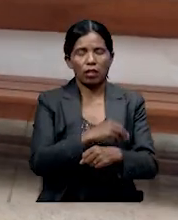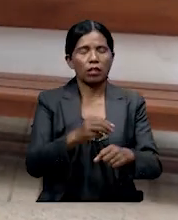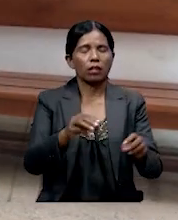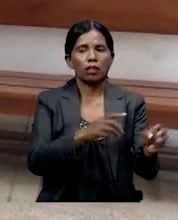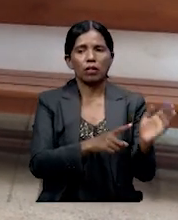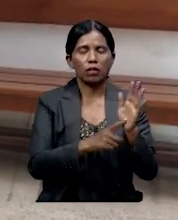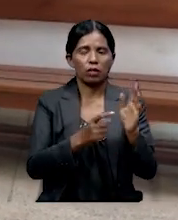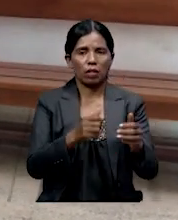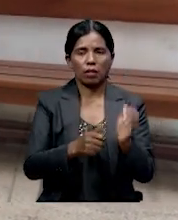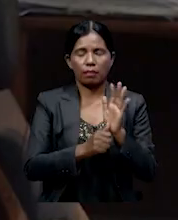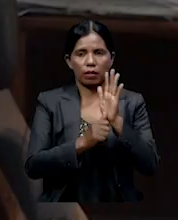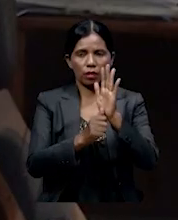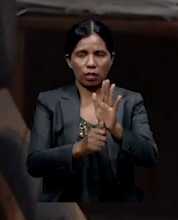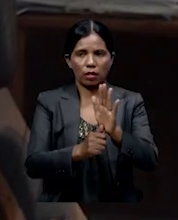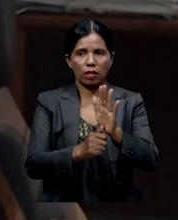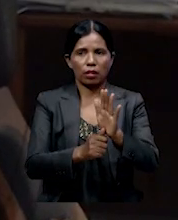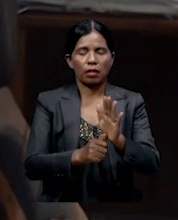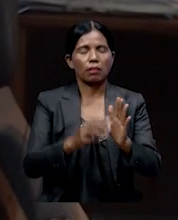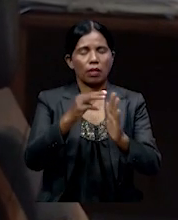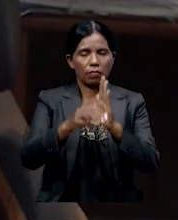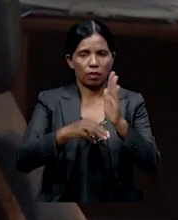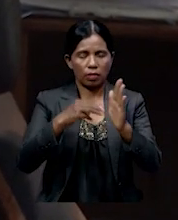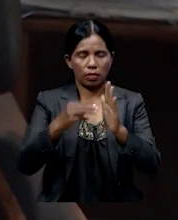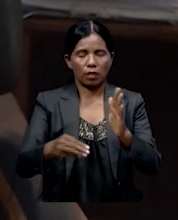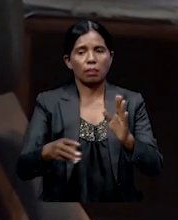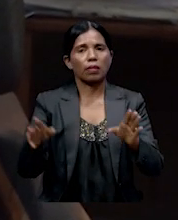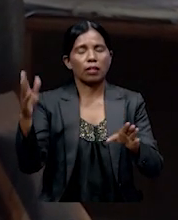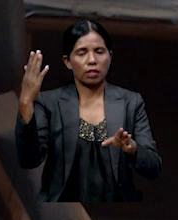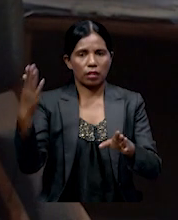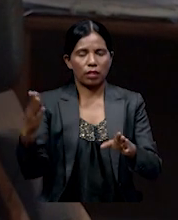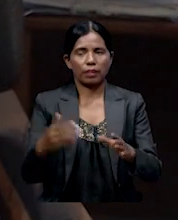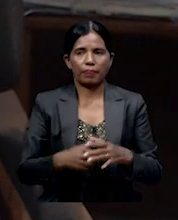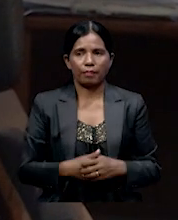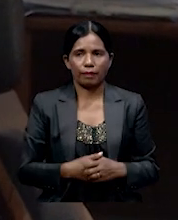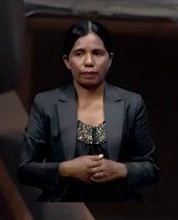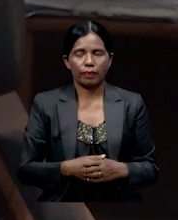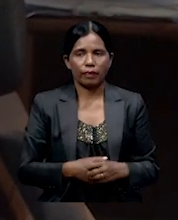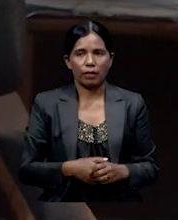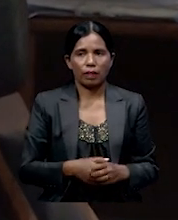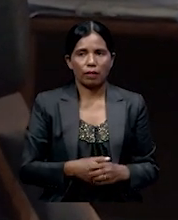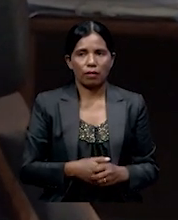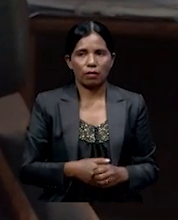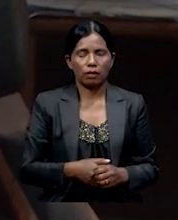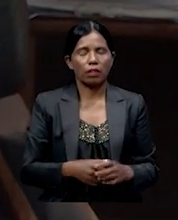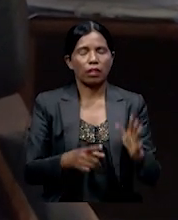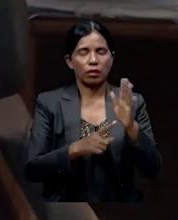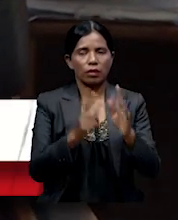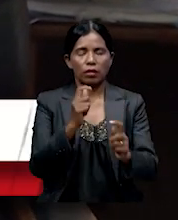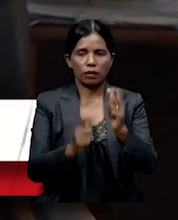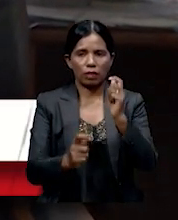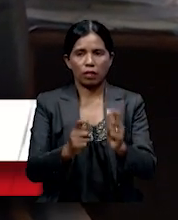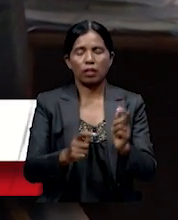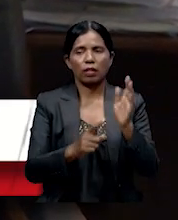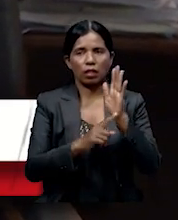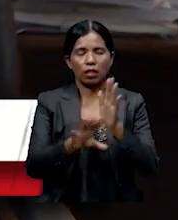medida apresentação periódica ba iha medida prisão preventiva. Teruma hal tato recurso tribunal iha obrigação atu